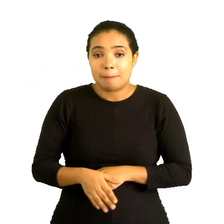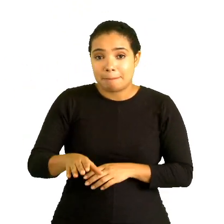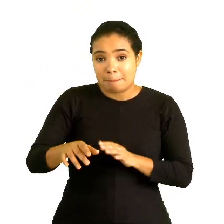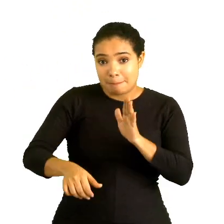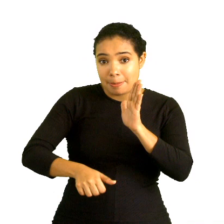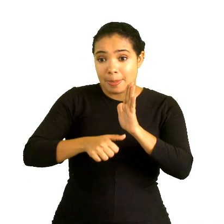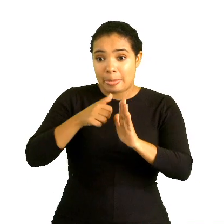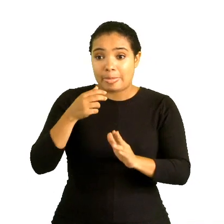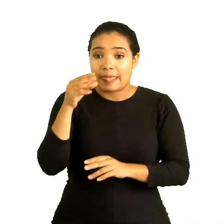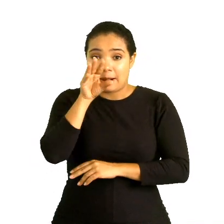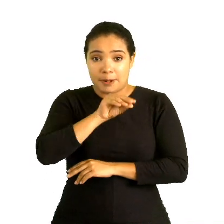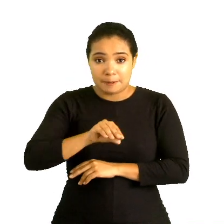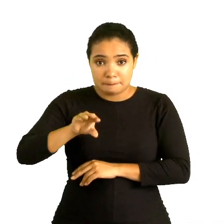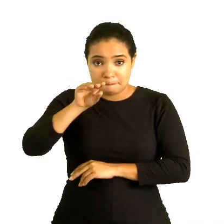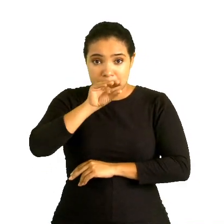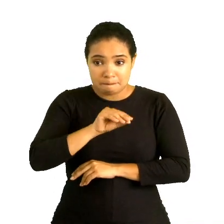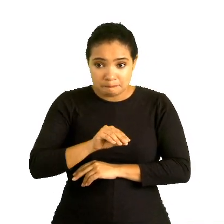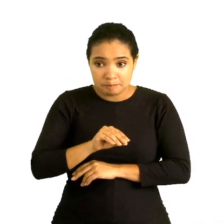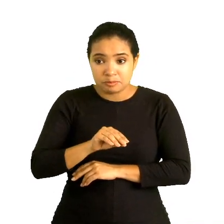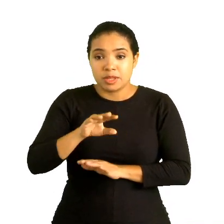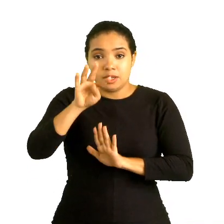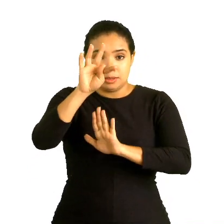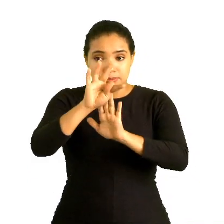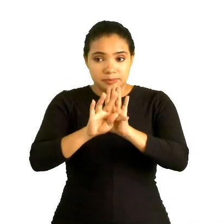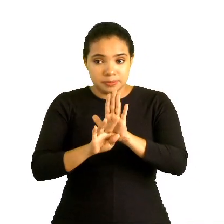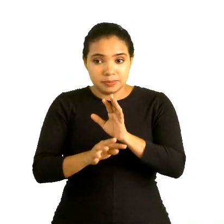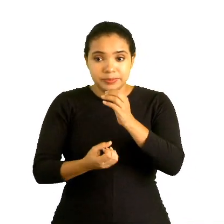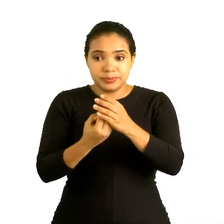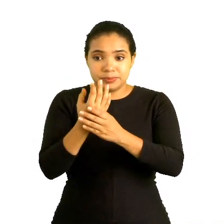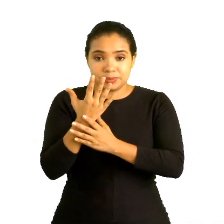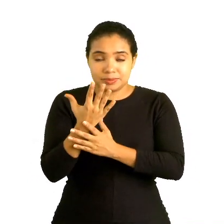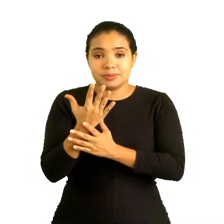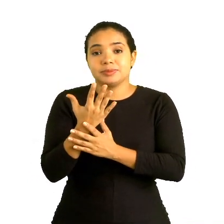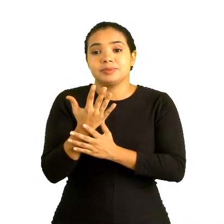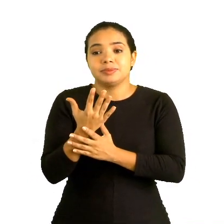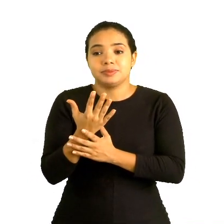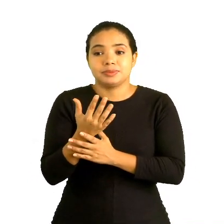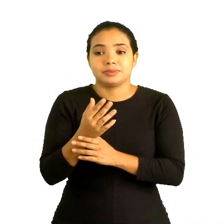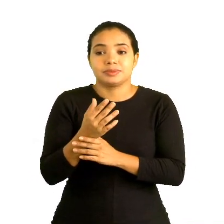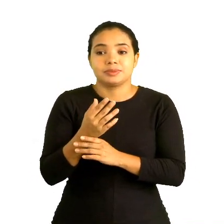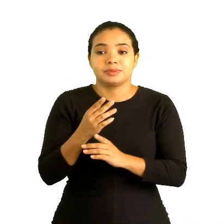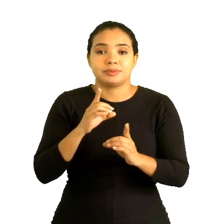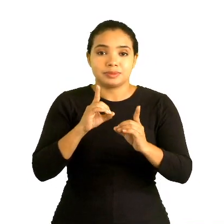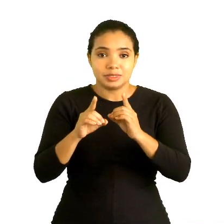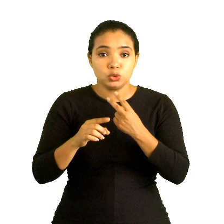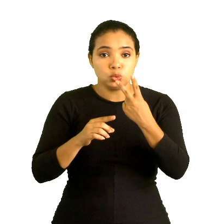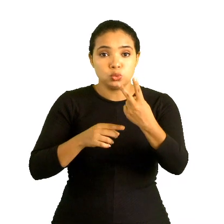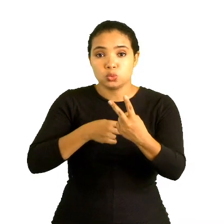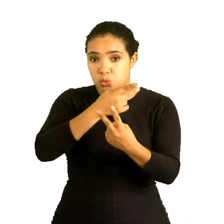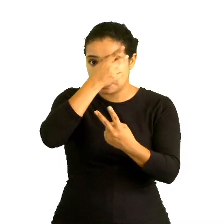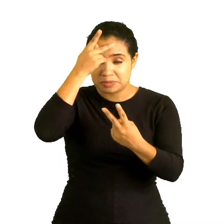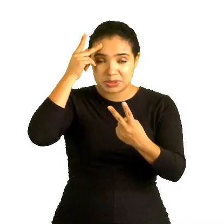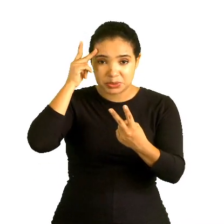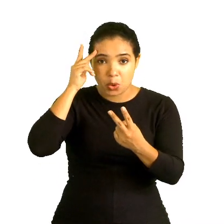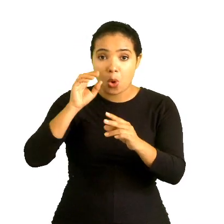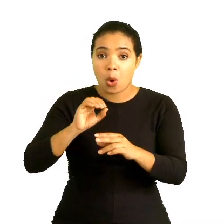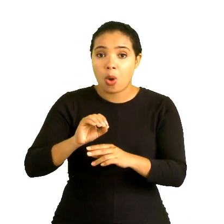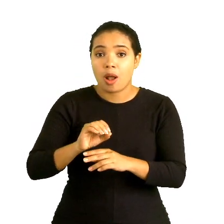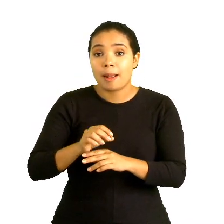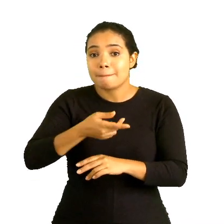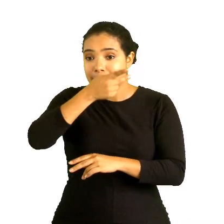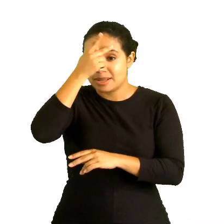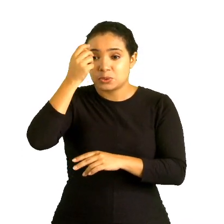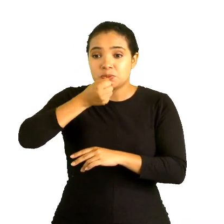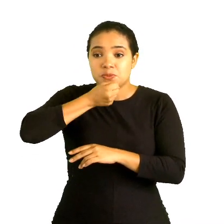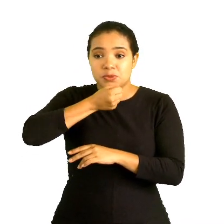Primeiro é a oralidade. São textos produzidos pelo diálogo entre duas pessoas. O